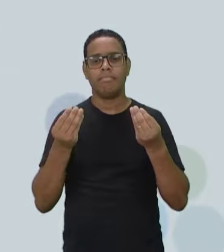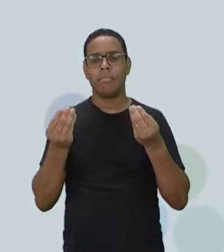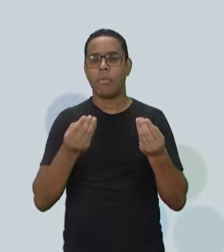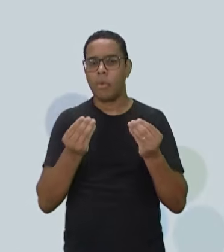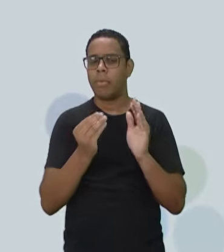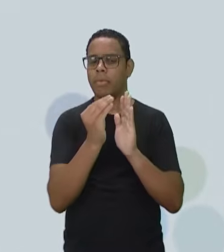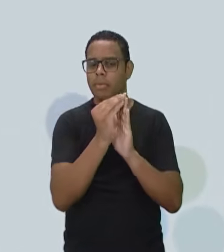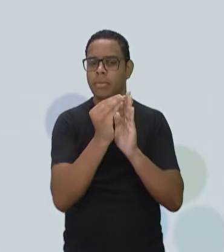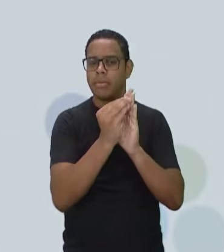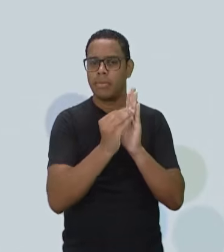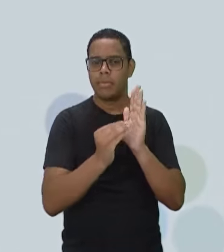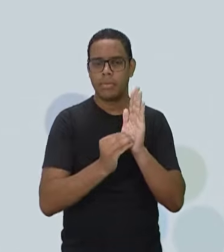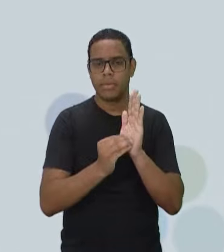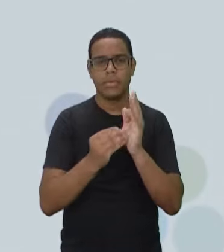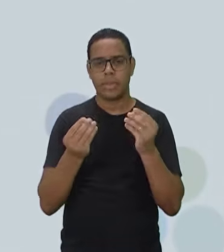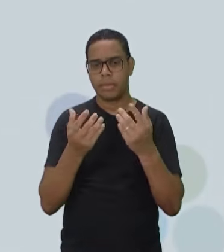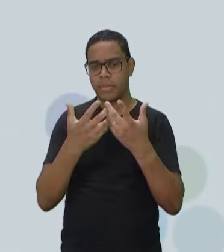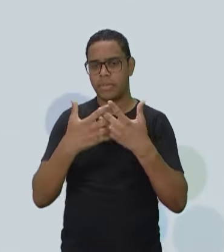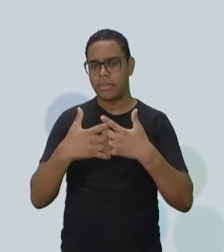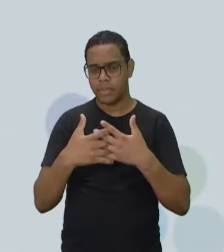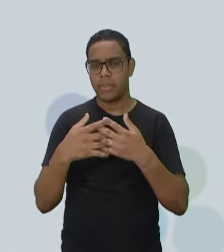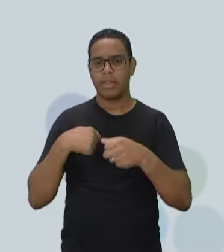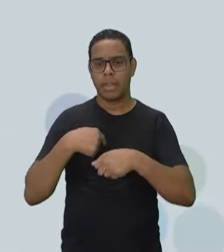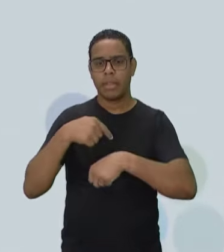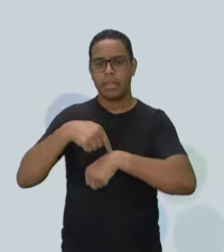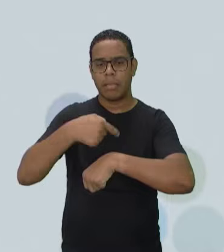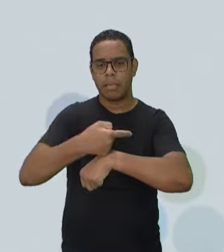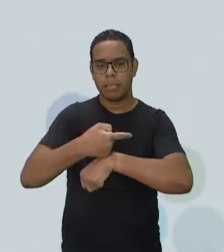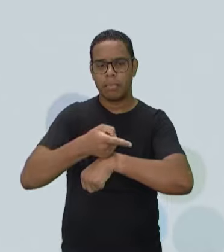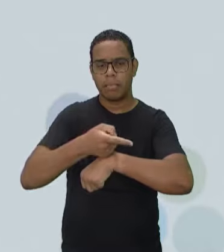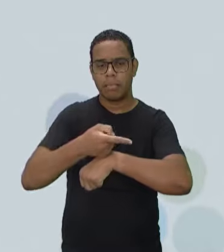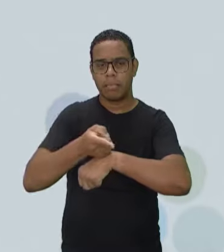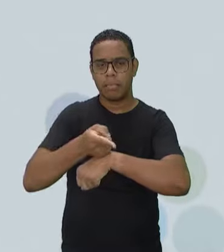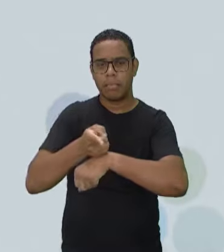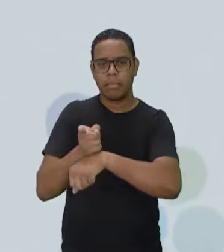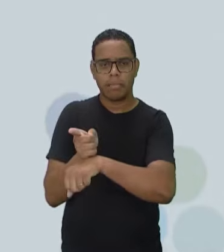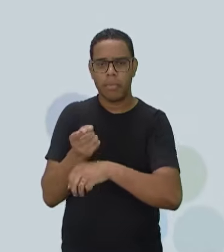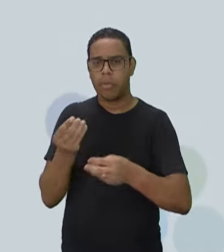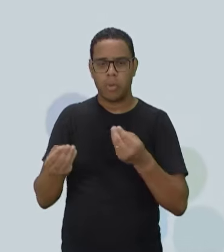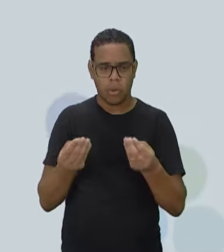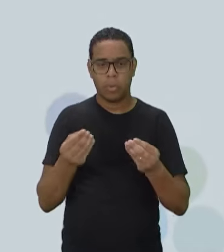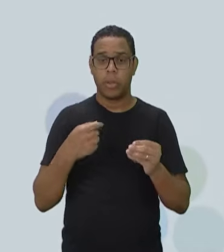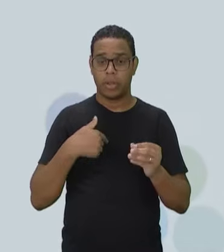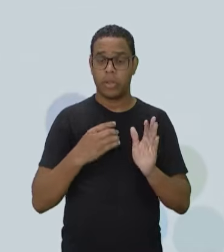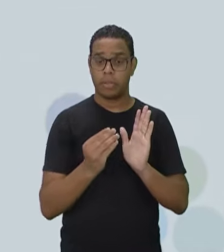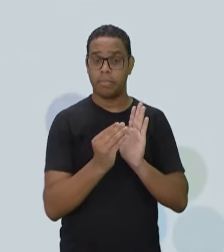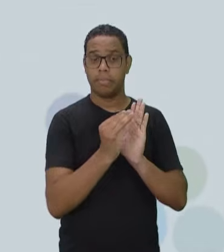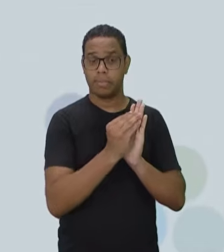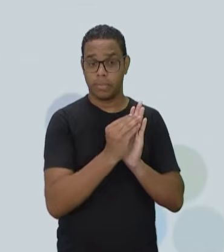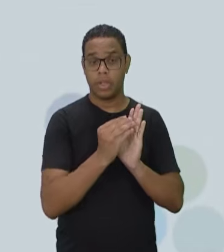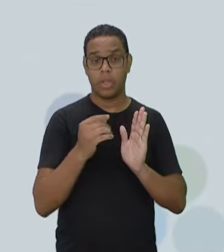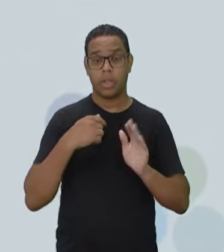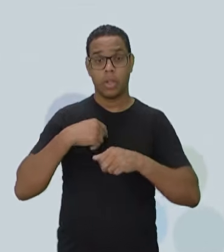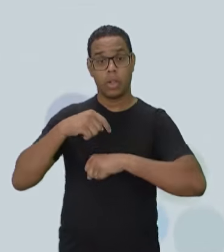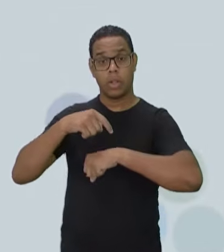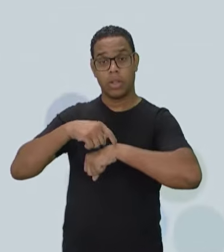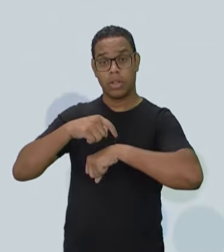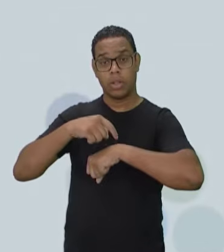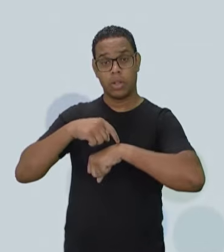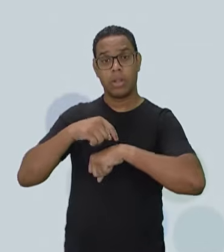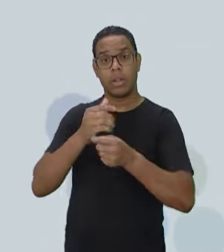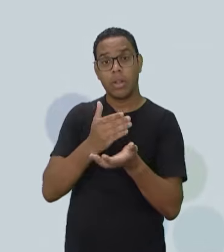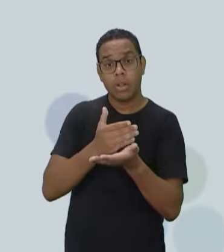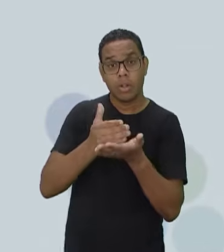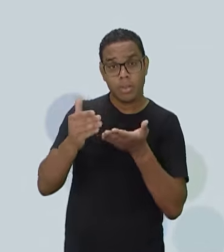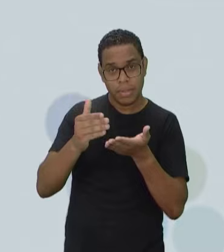como é que funciona essa questão de contar o tempo, tá? Então, eu já marquei aí no relógio o horário em que o